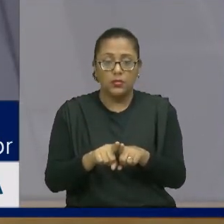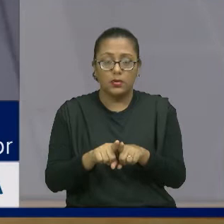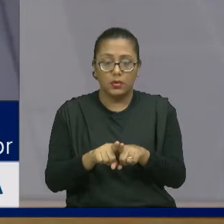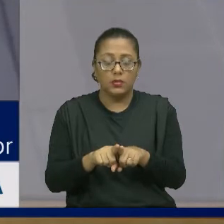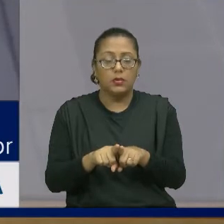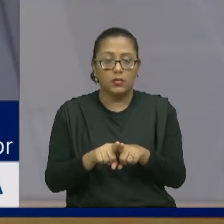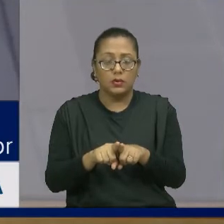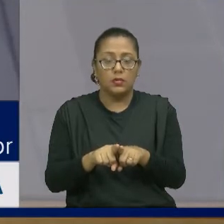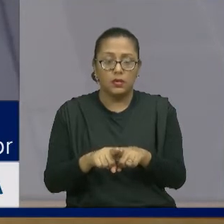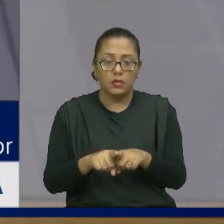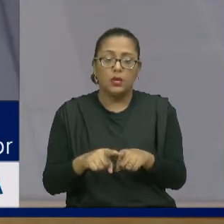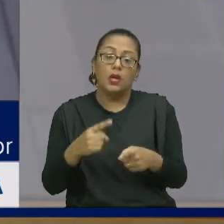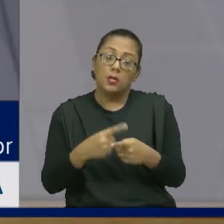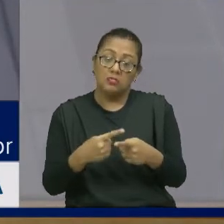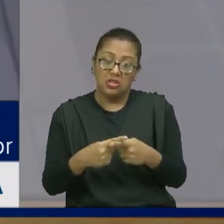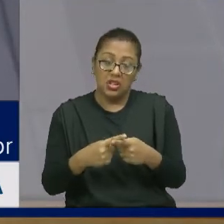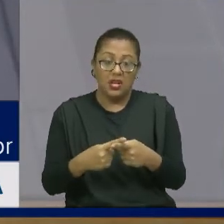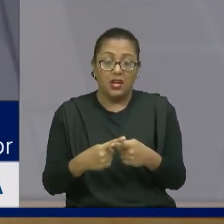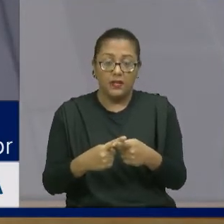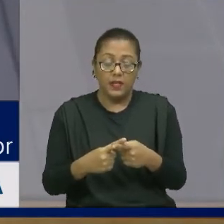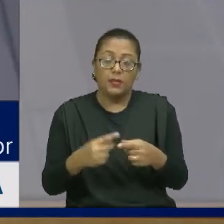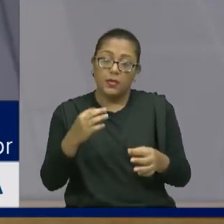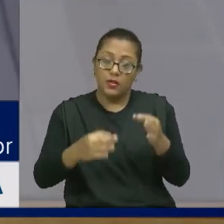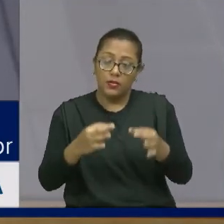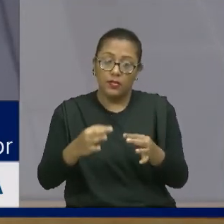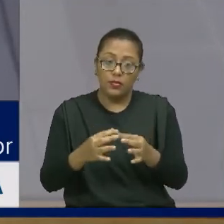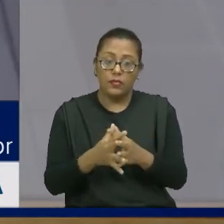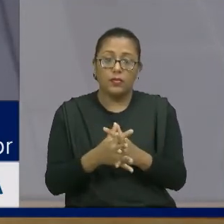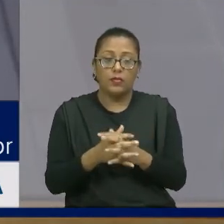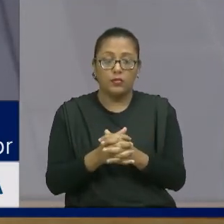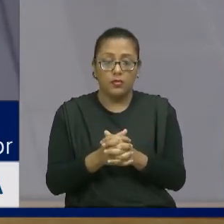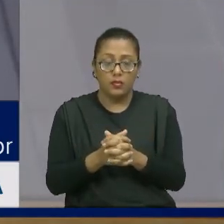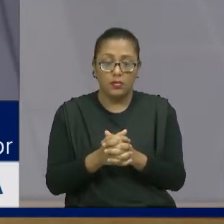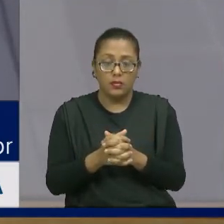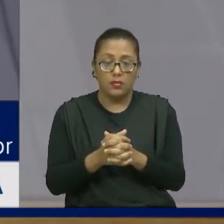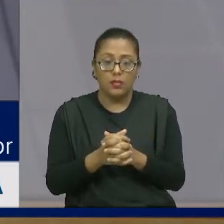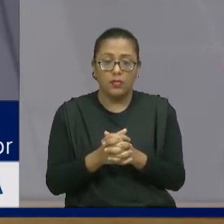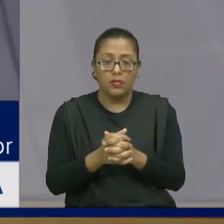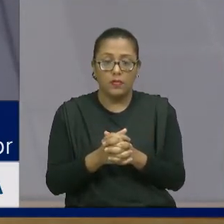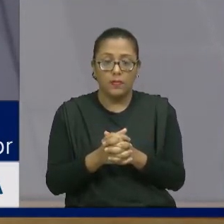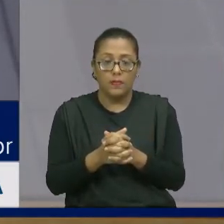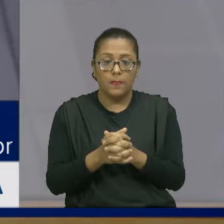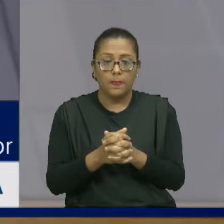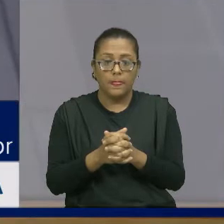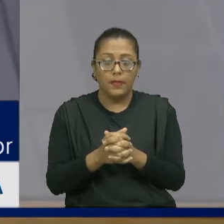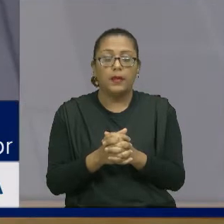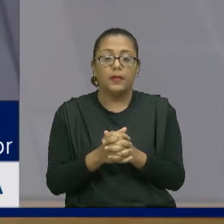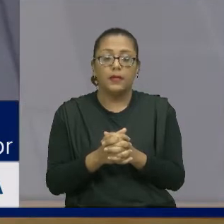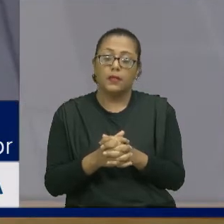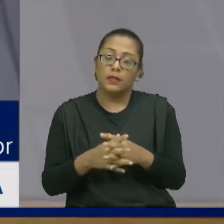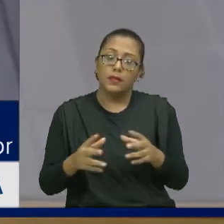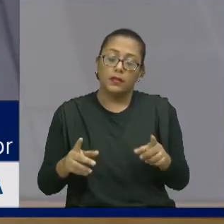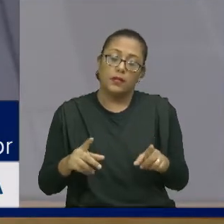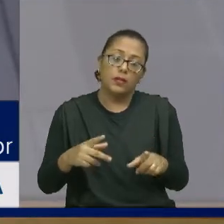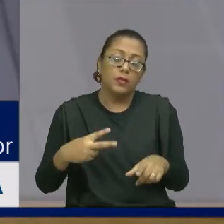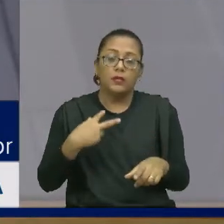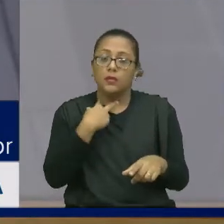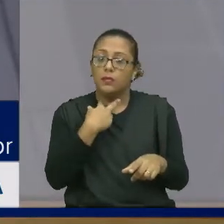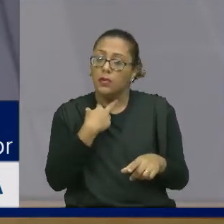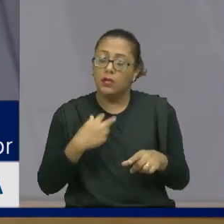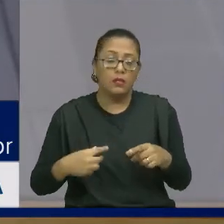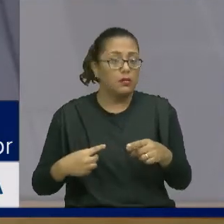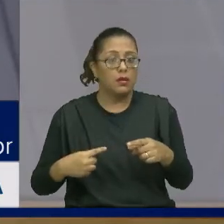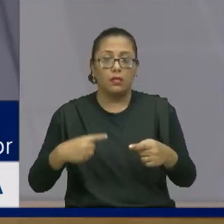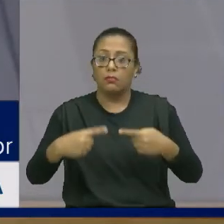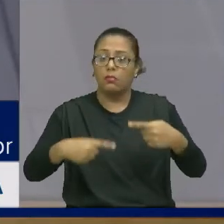expertises, podendo até serem decididos com viés políticos.